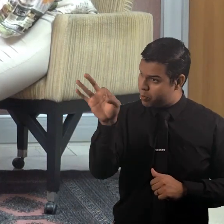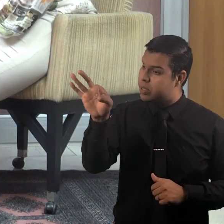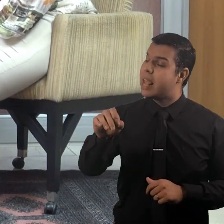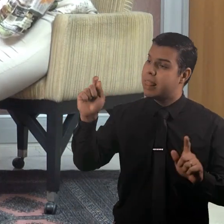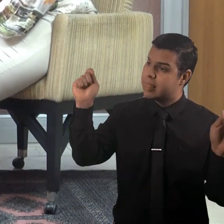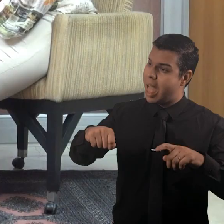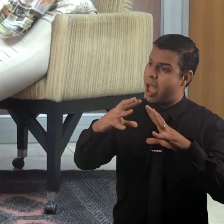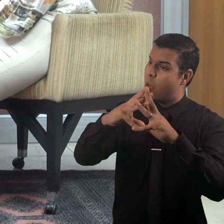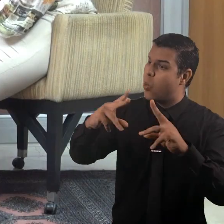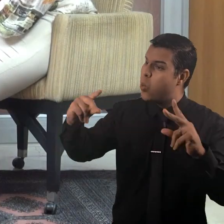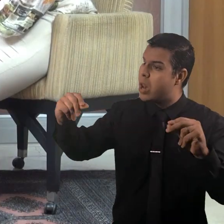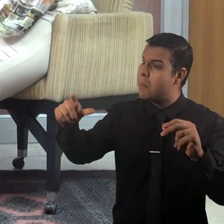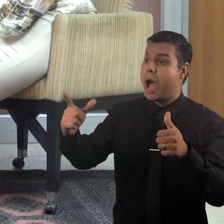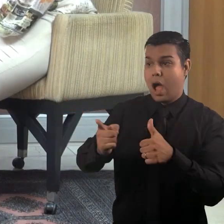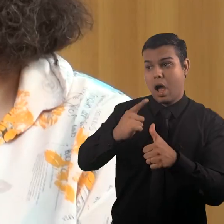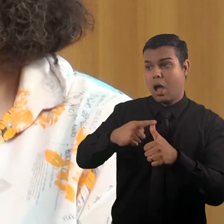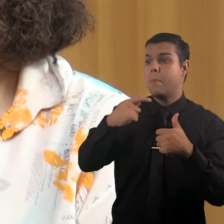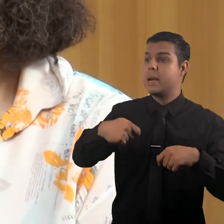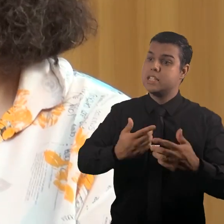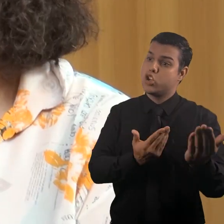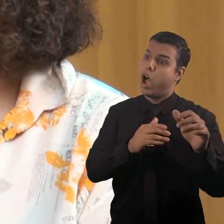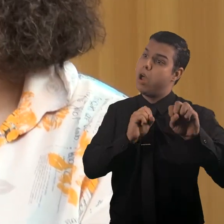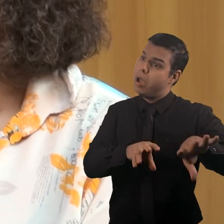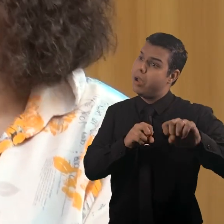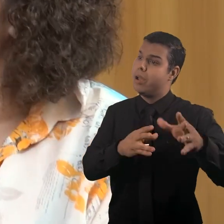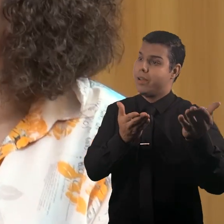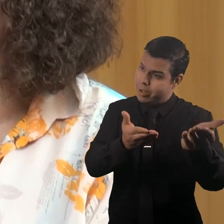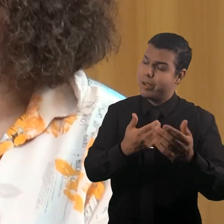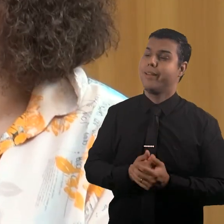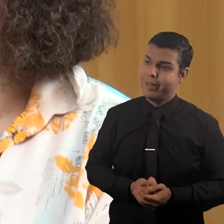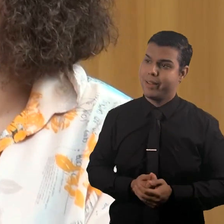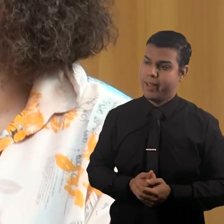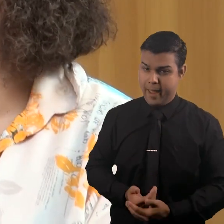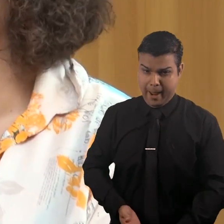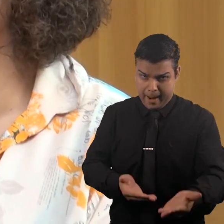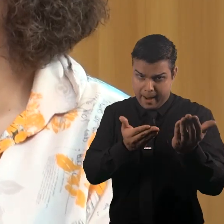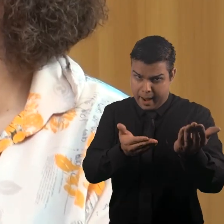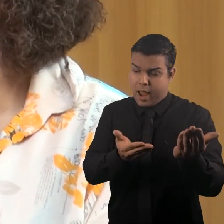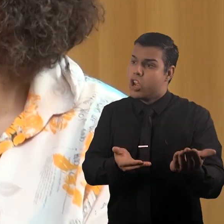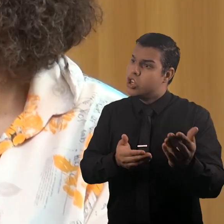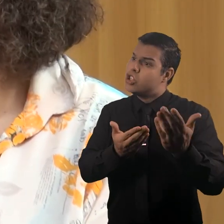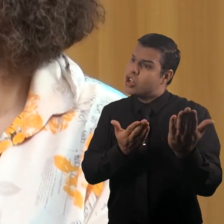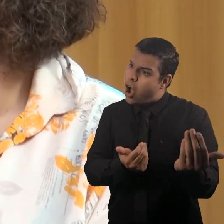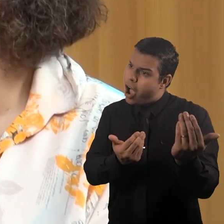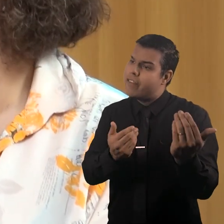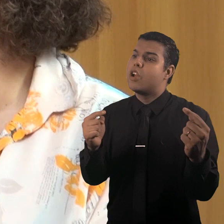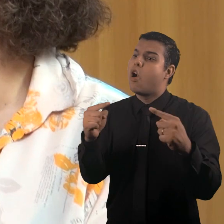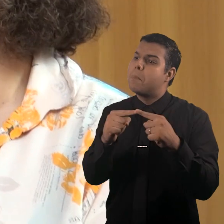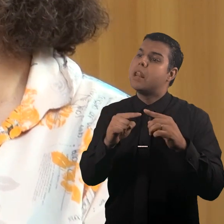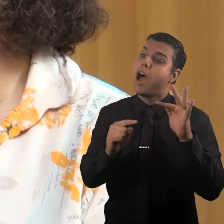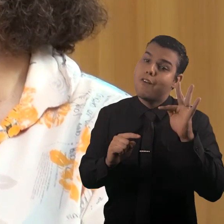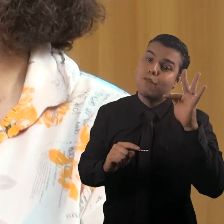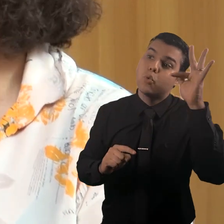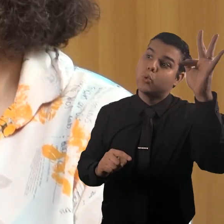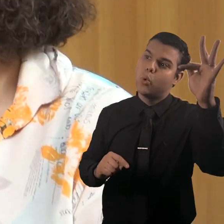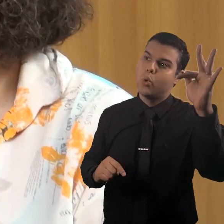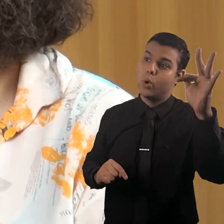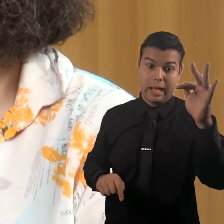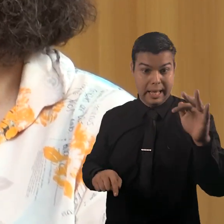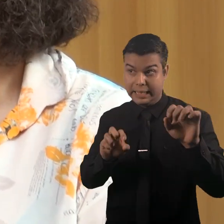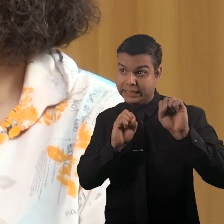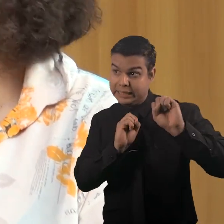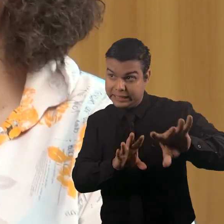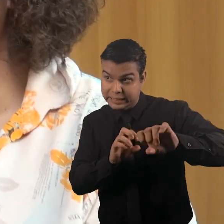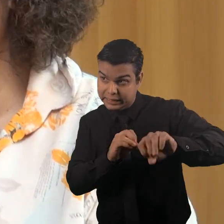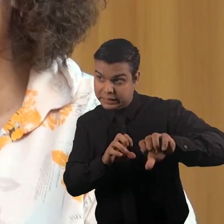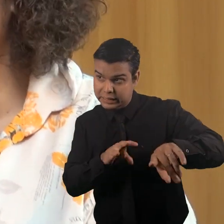tem 95% de chance de cura se nós não educarmos o jovem, porque é no jovem que estão as gerações